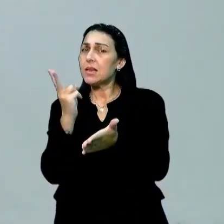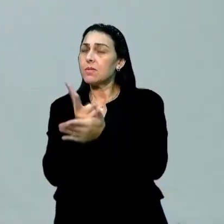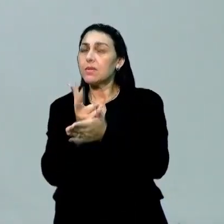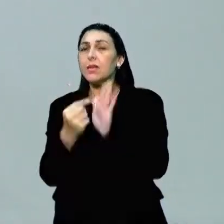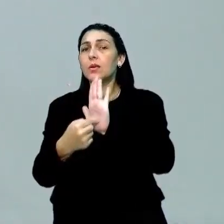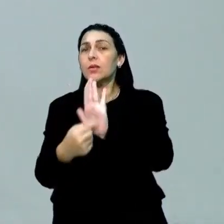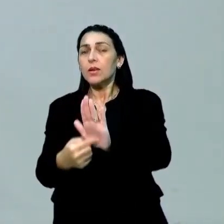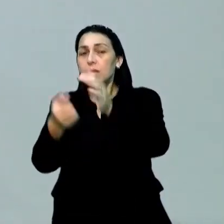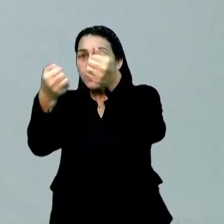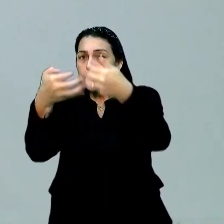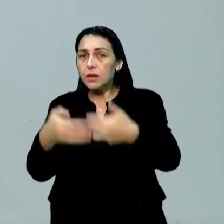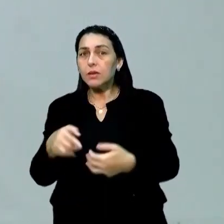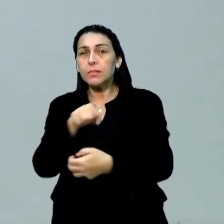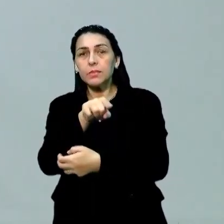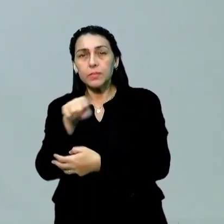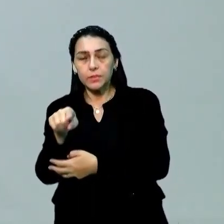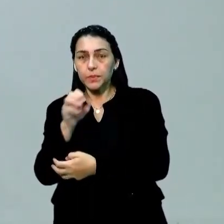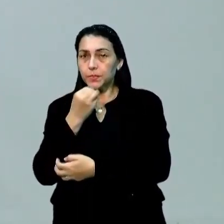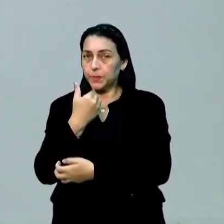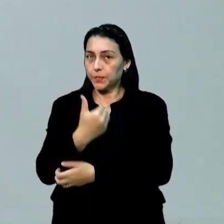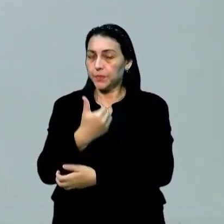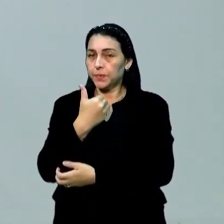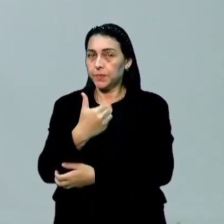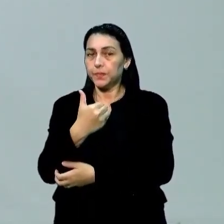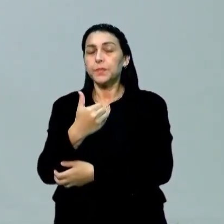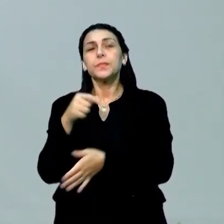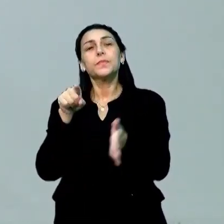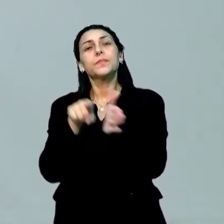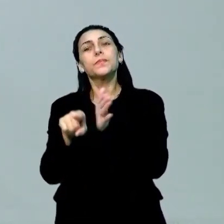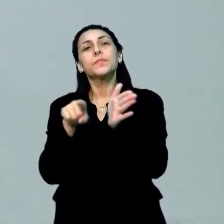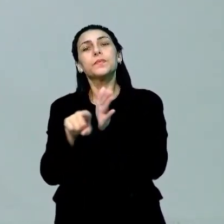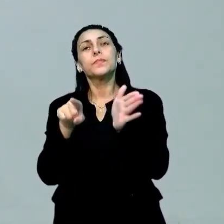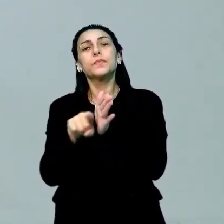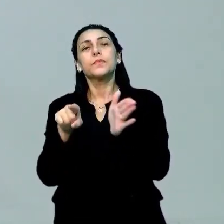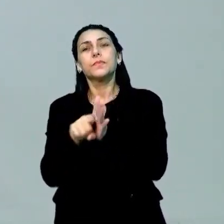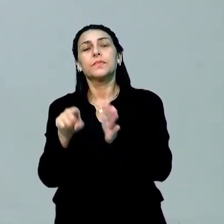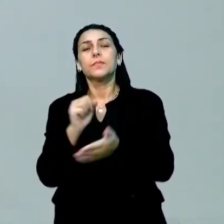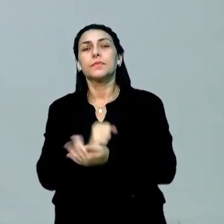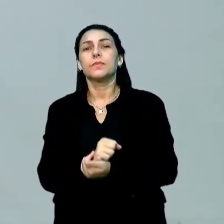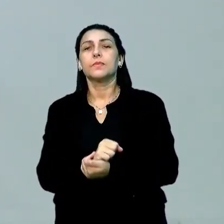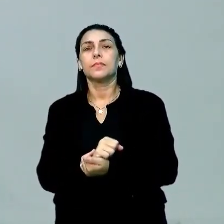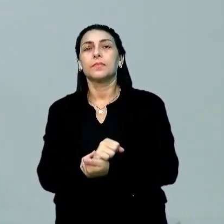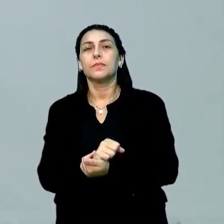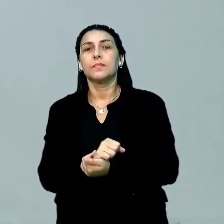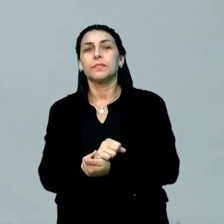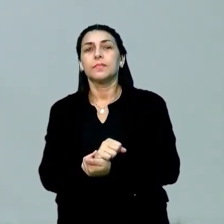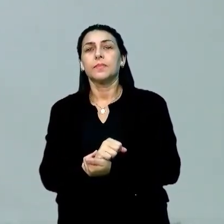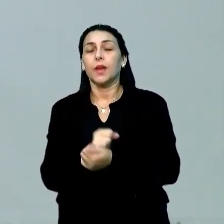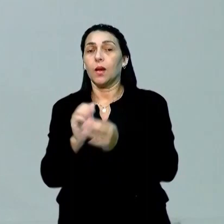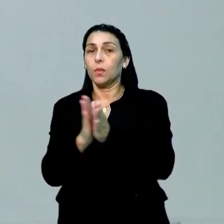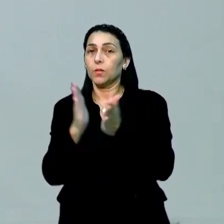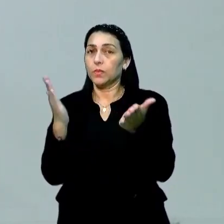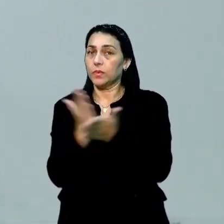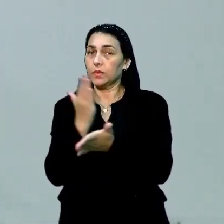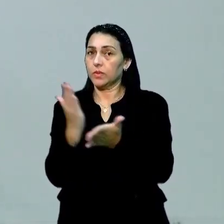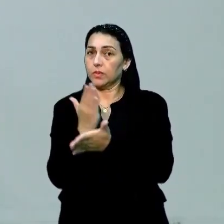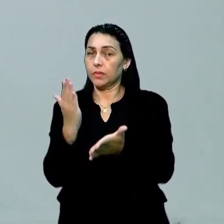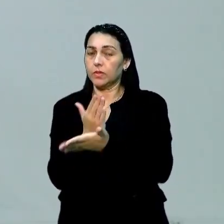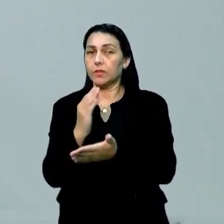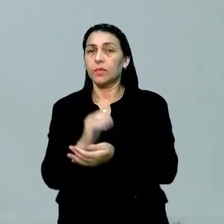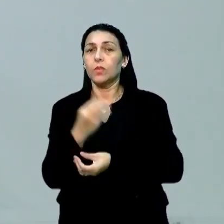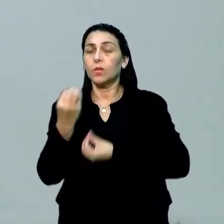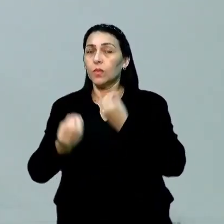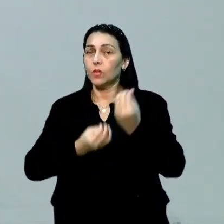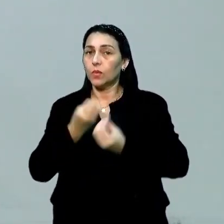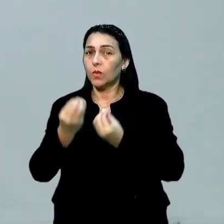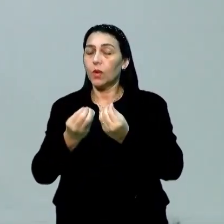identificando para vocês, tá? Todas as questões, ela vai direcionar a um livro. Como